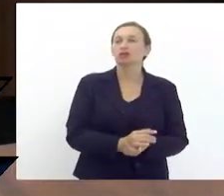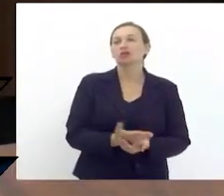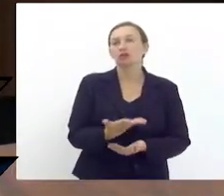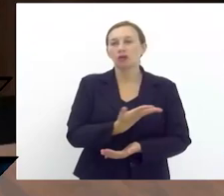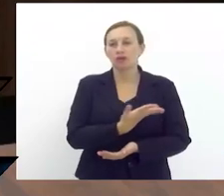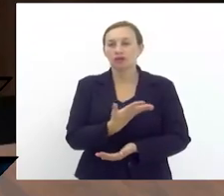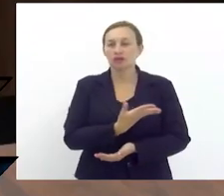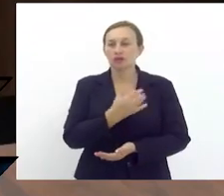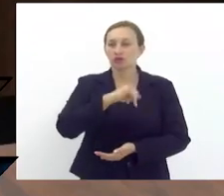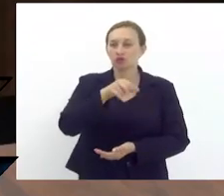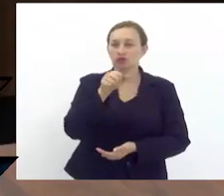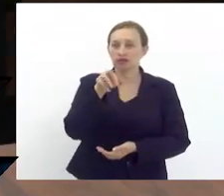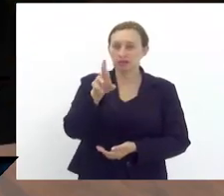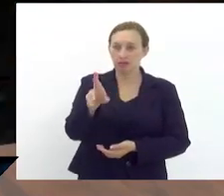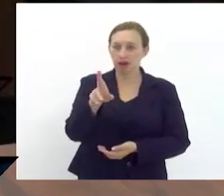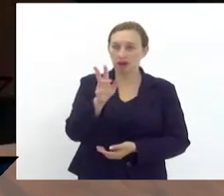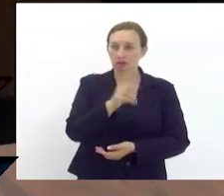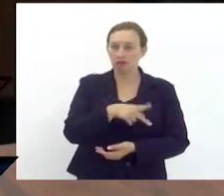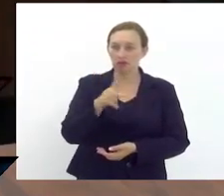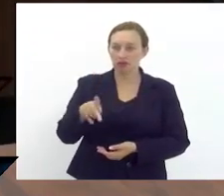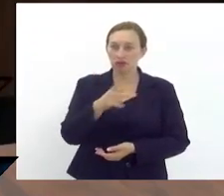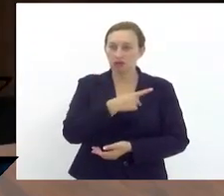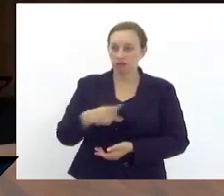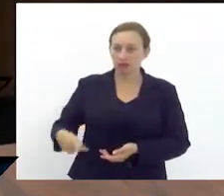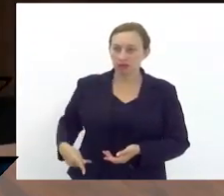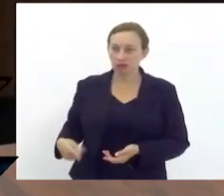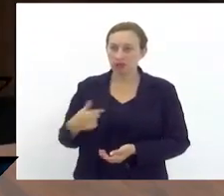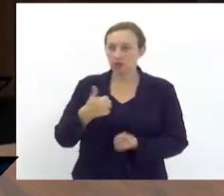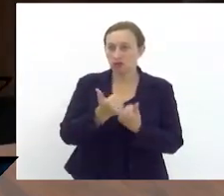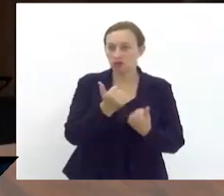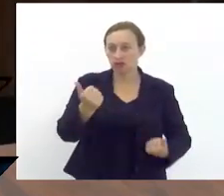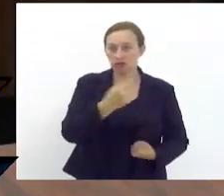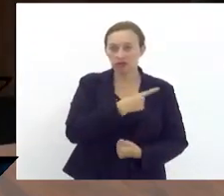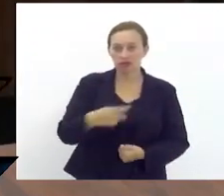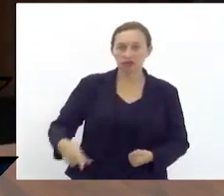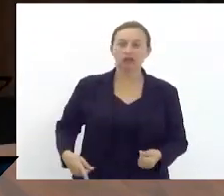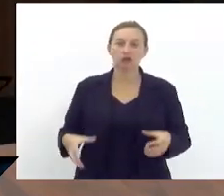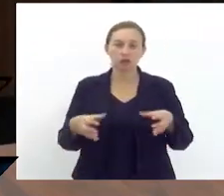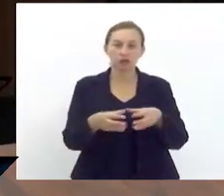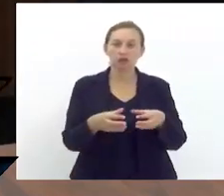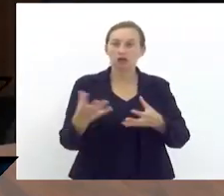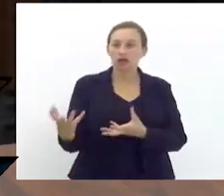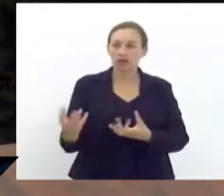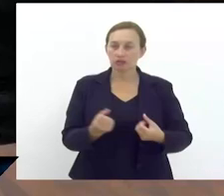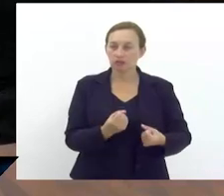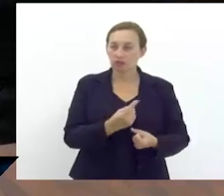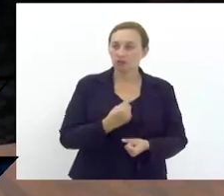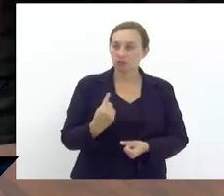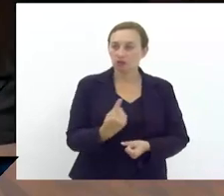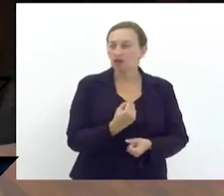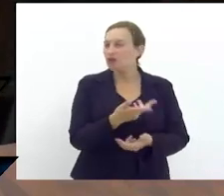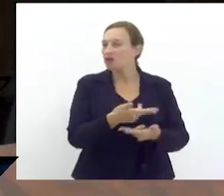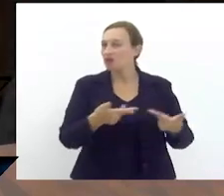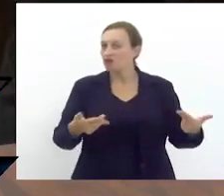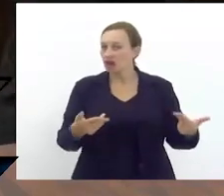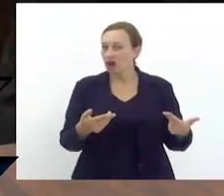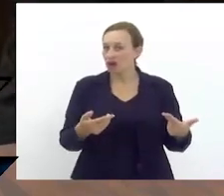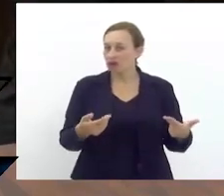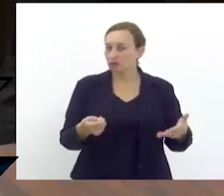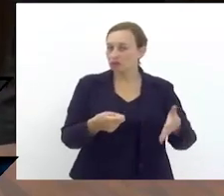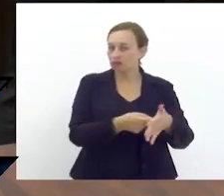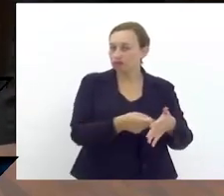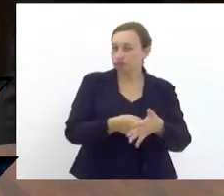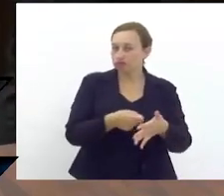Josemar Professor Josemar na presidência eu sou vício Presidente dessa comissão nós recebemos dezenas de casos por